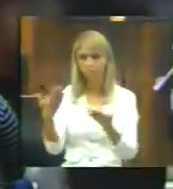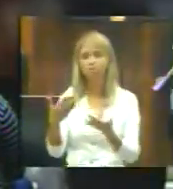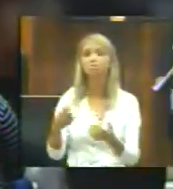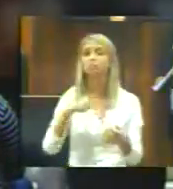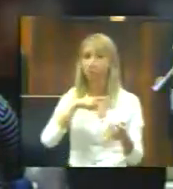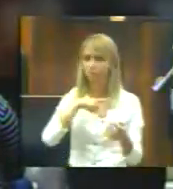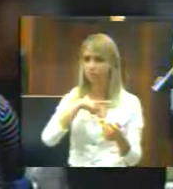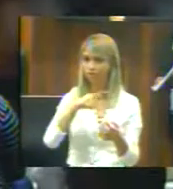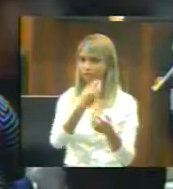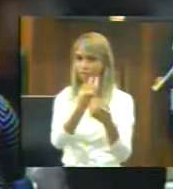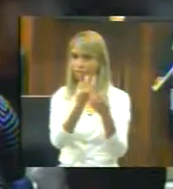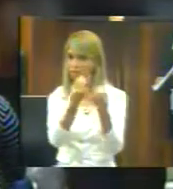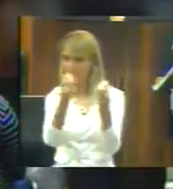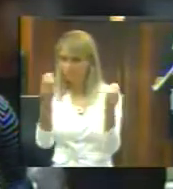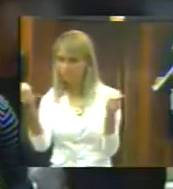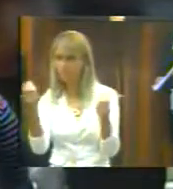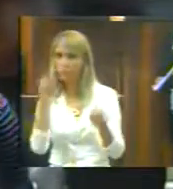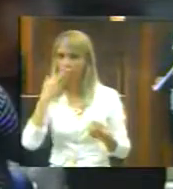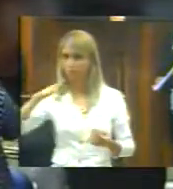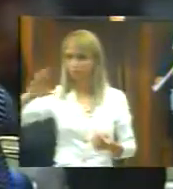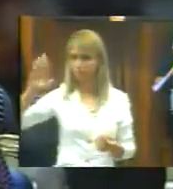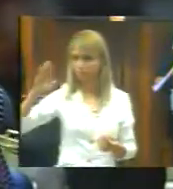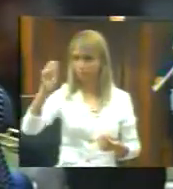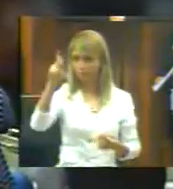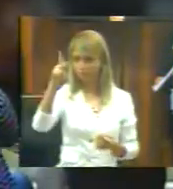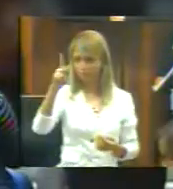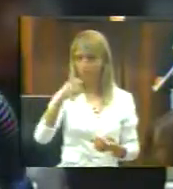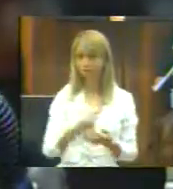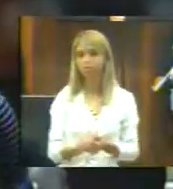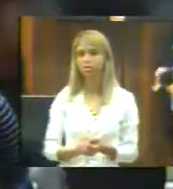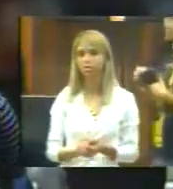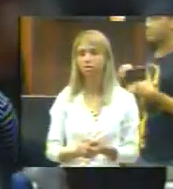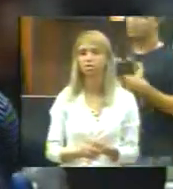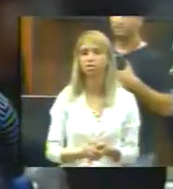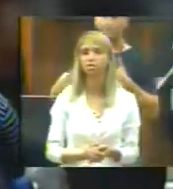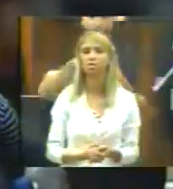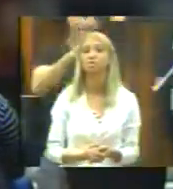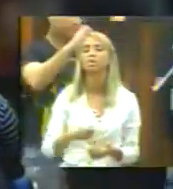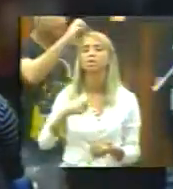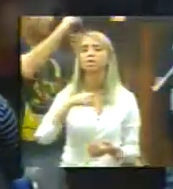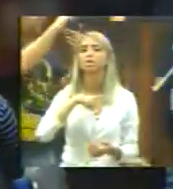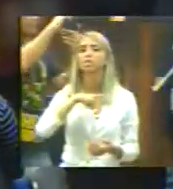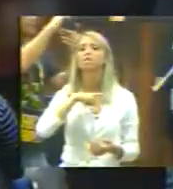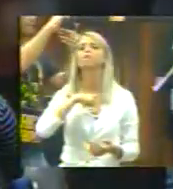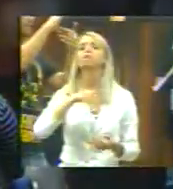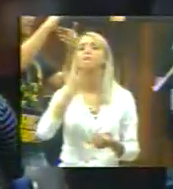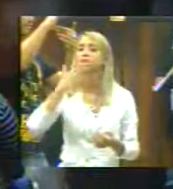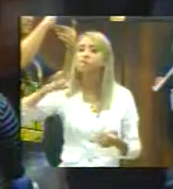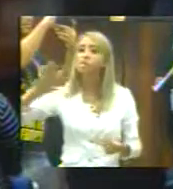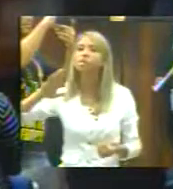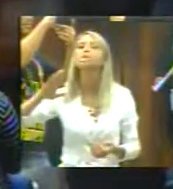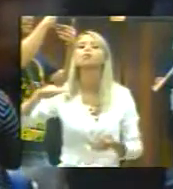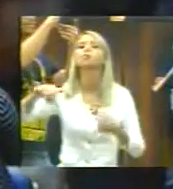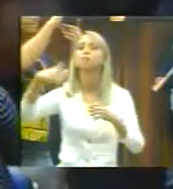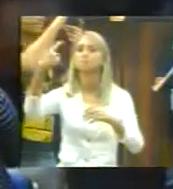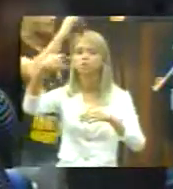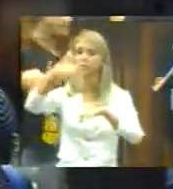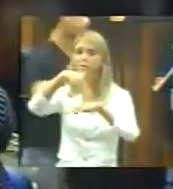para que vocês lembrem quais são. Candidatos a segundo secretário da mesa diretora: